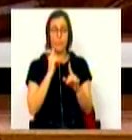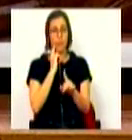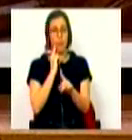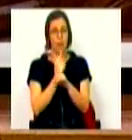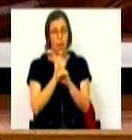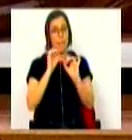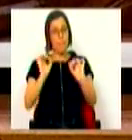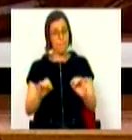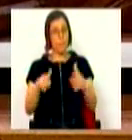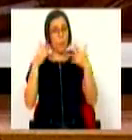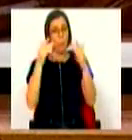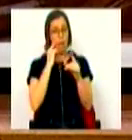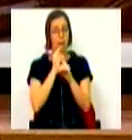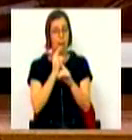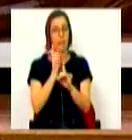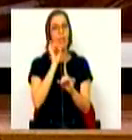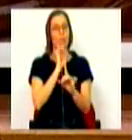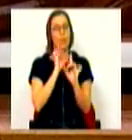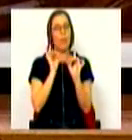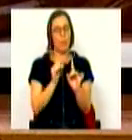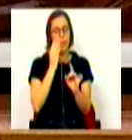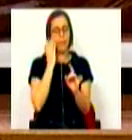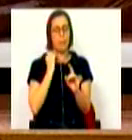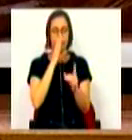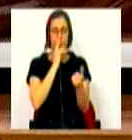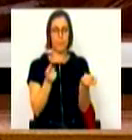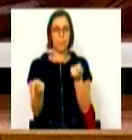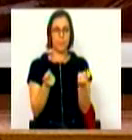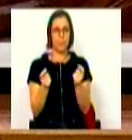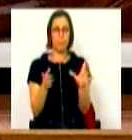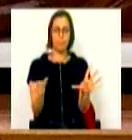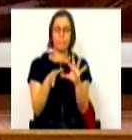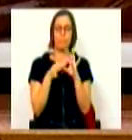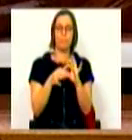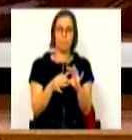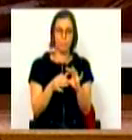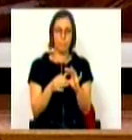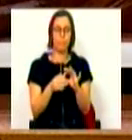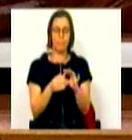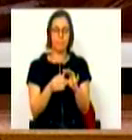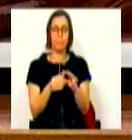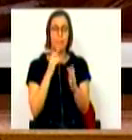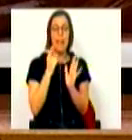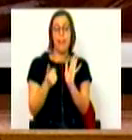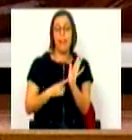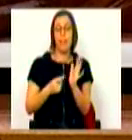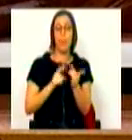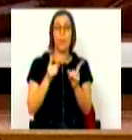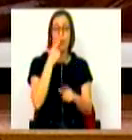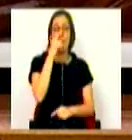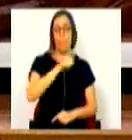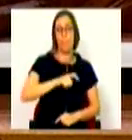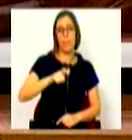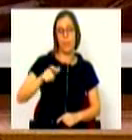de prioridades, a qualidade de uma governação ancorada no provimento das necessidades das